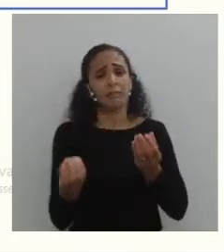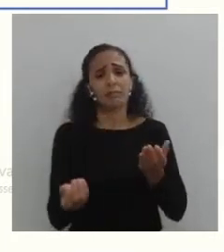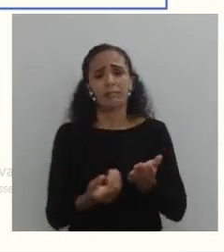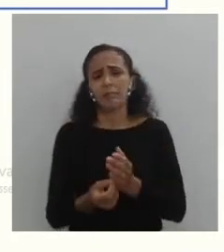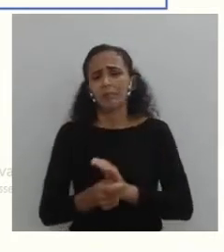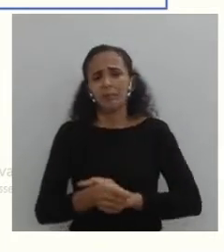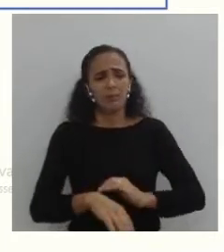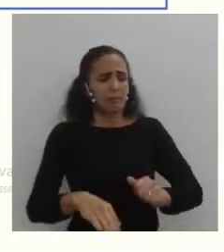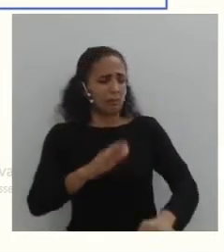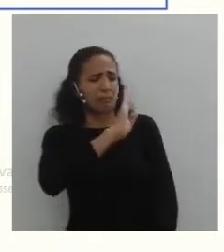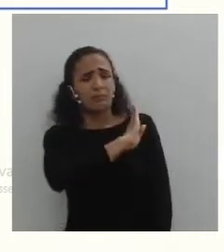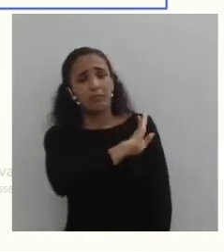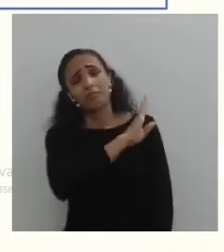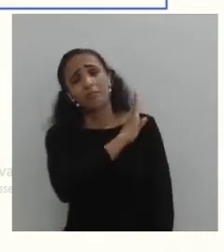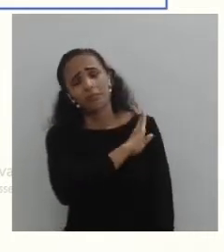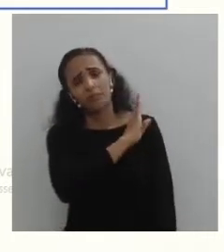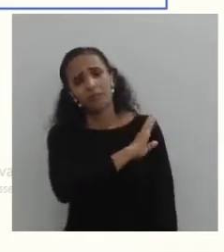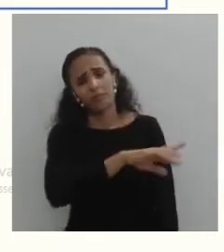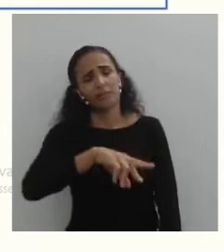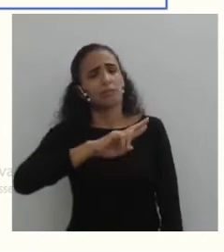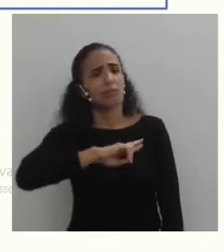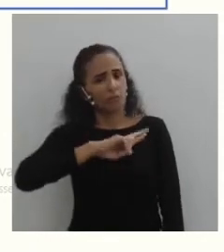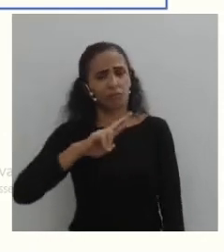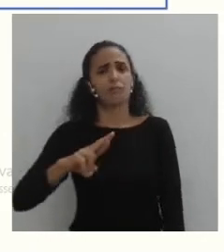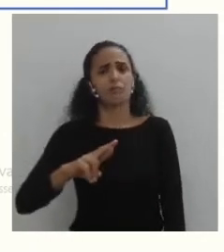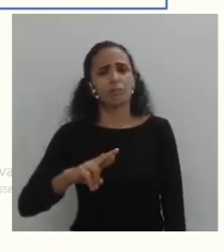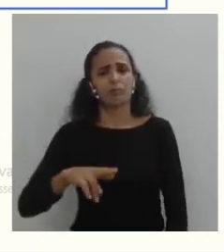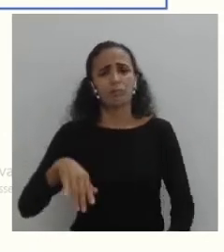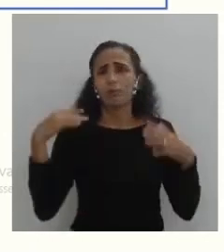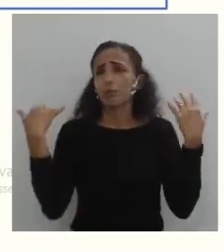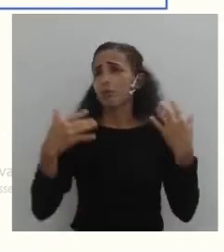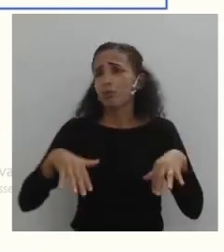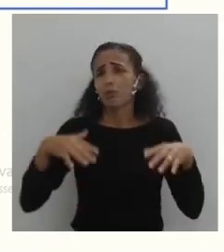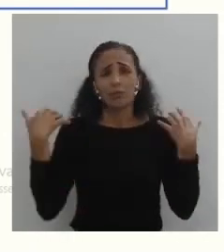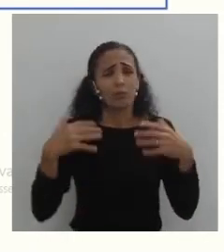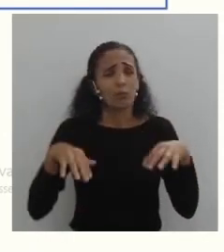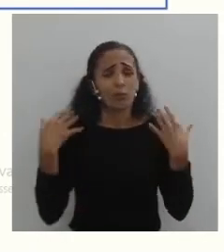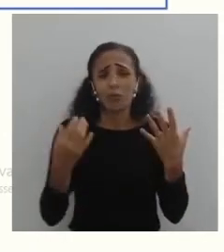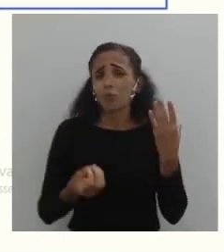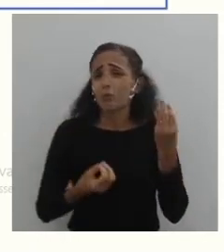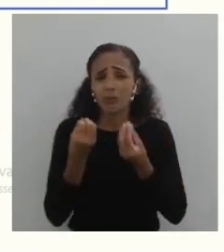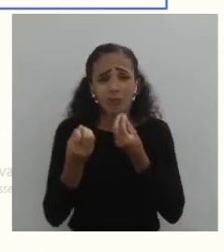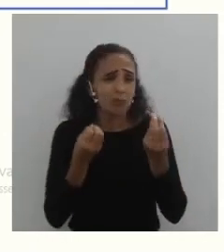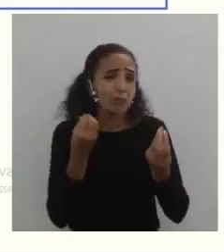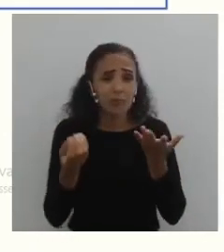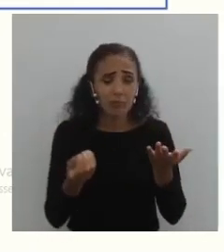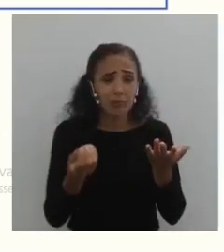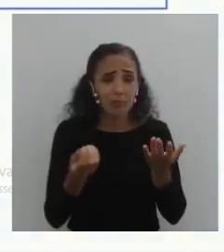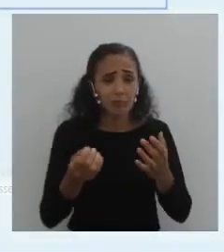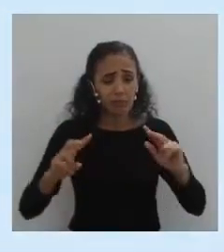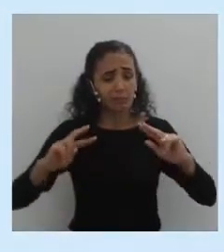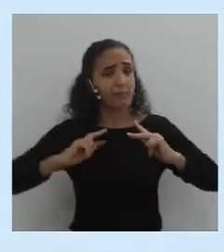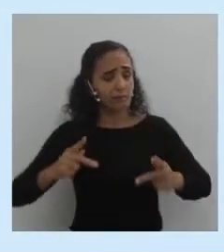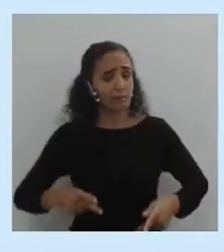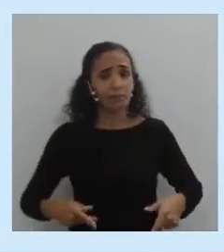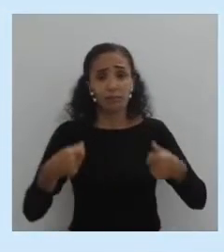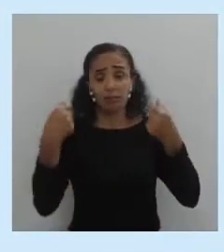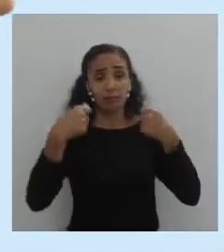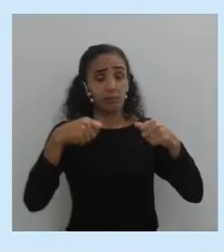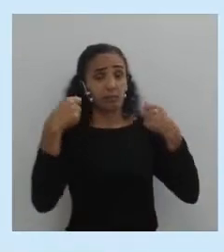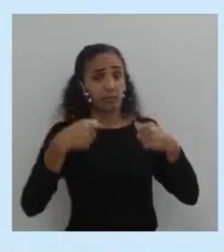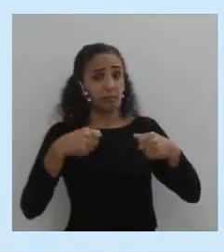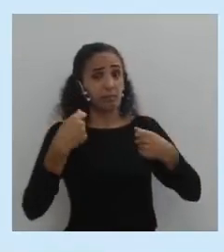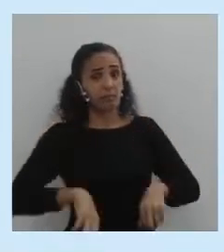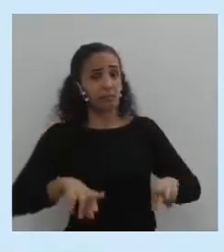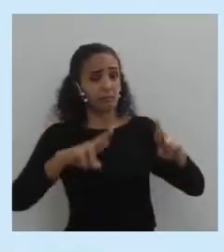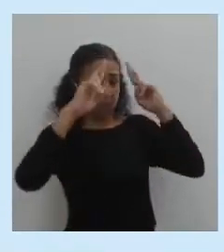do preconceito, lidam com ofensas e agressões de diversas naturezas. Vejam só um